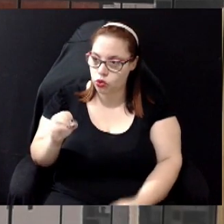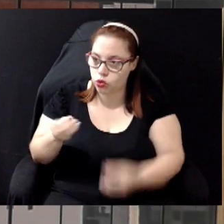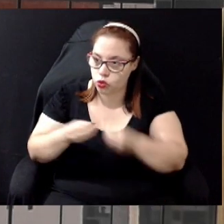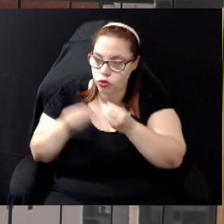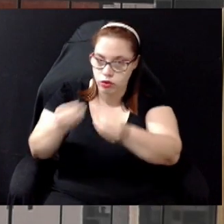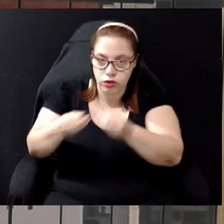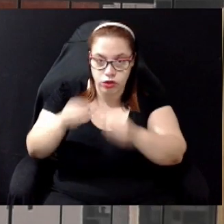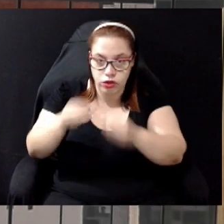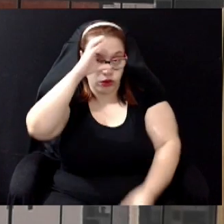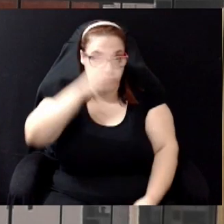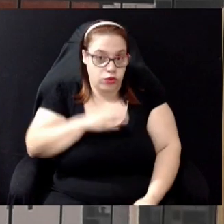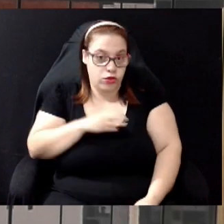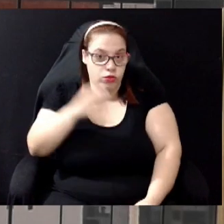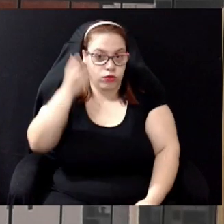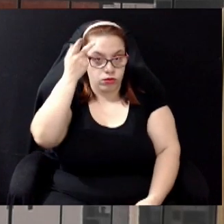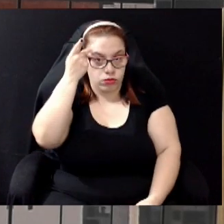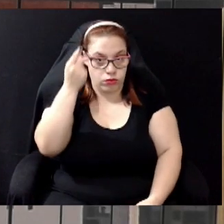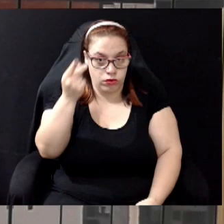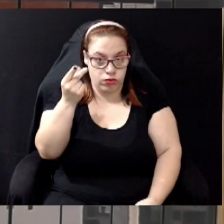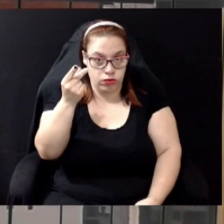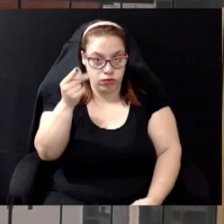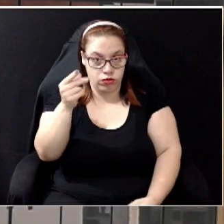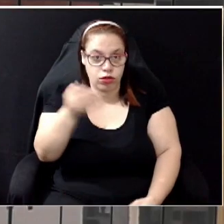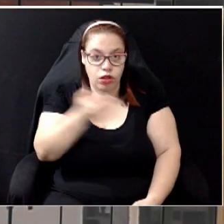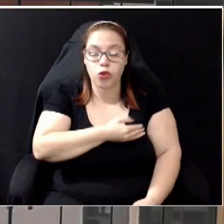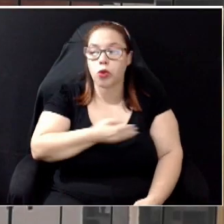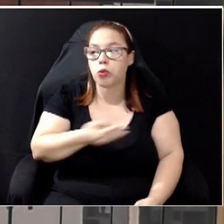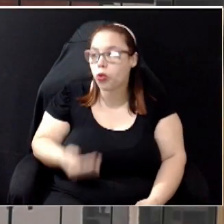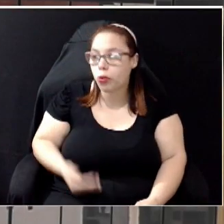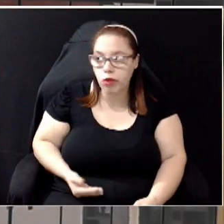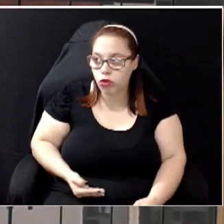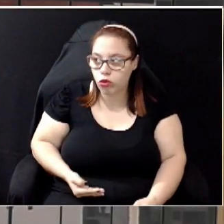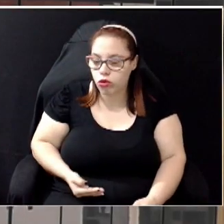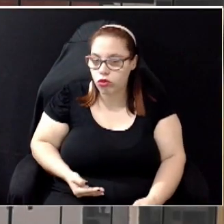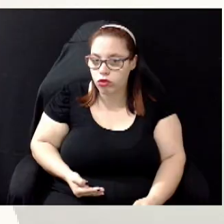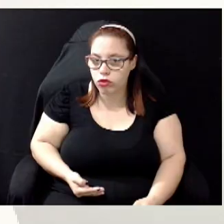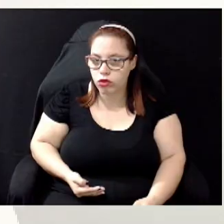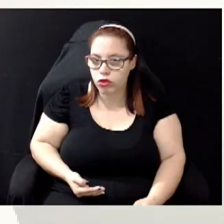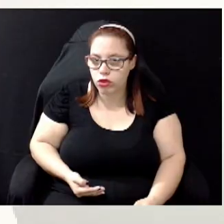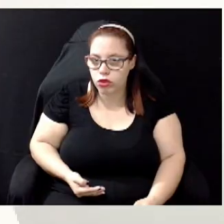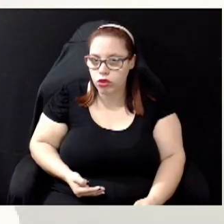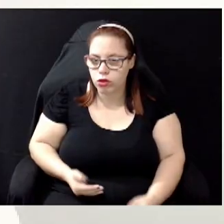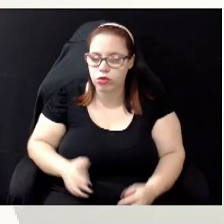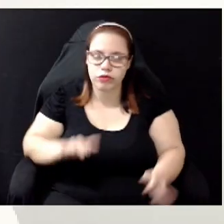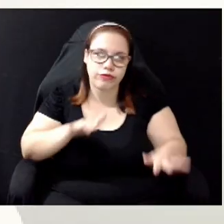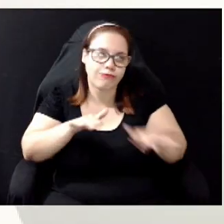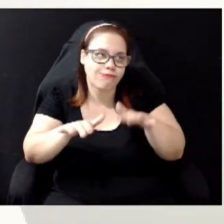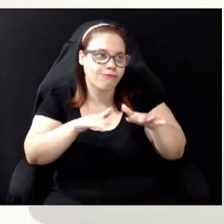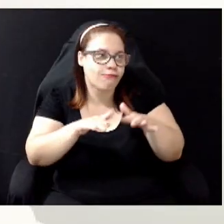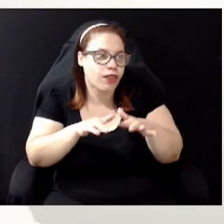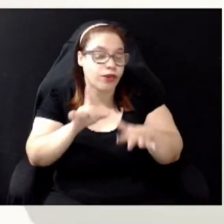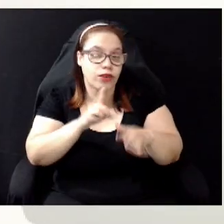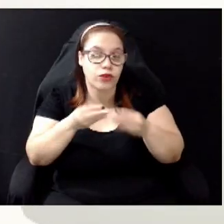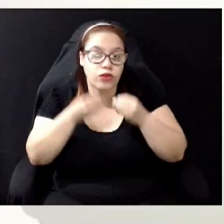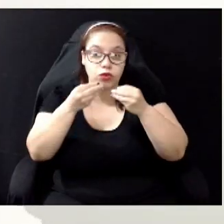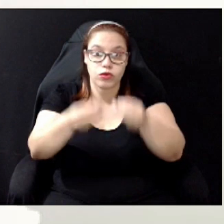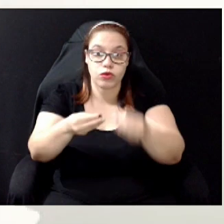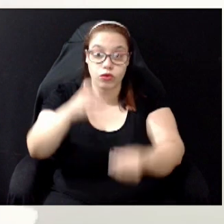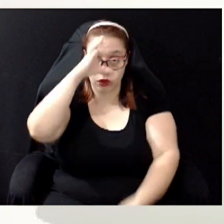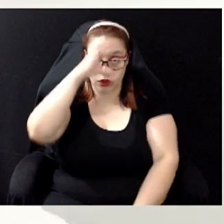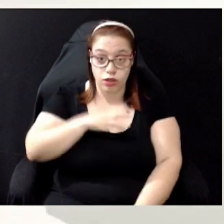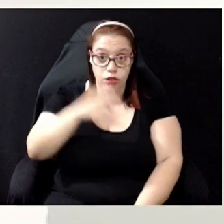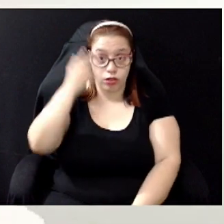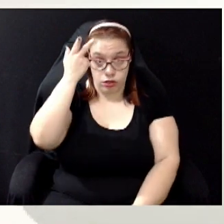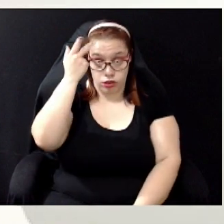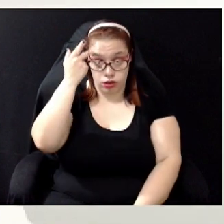Vai ser disponível para o cidadão comum ou apenas para o setor público? Não, por hora, não vai ser disponível para o